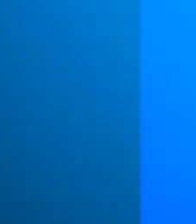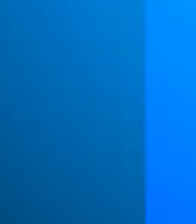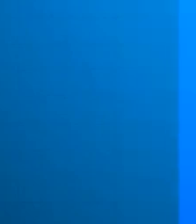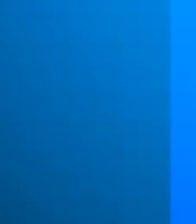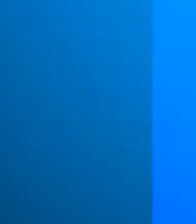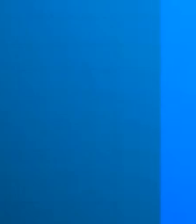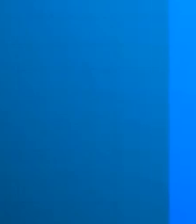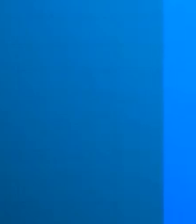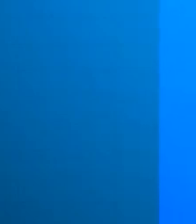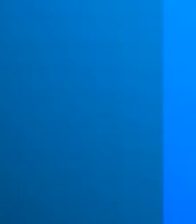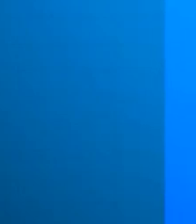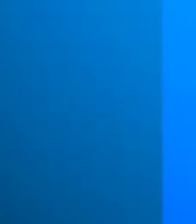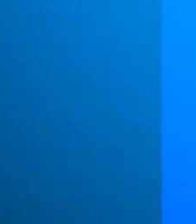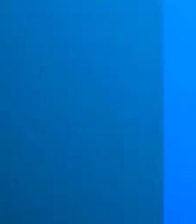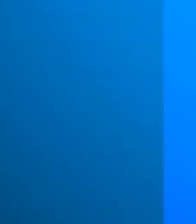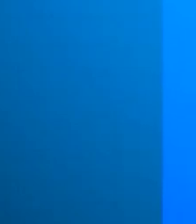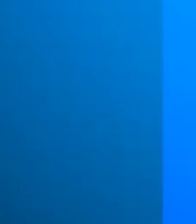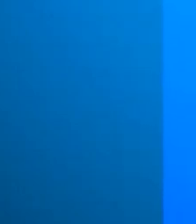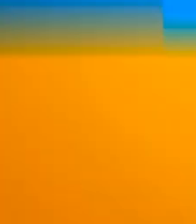Oi